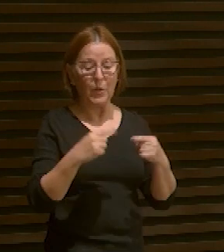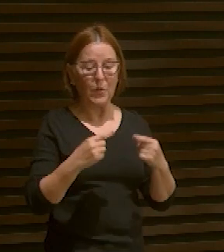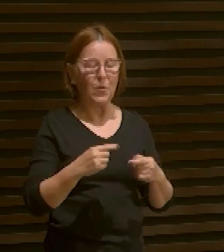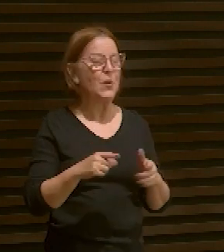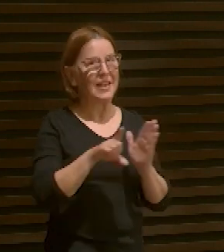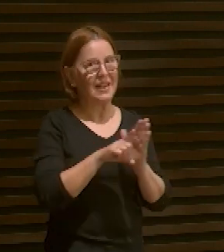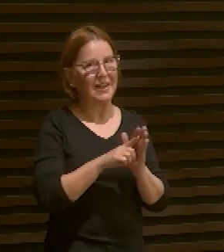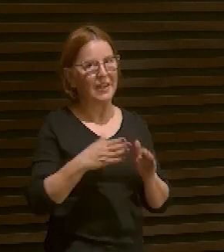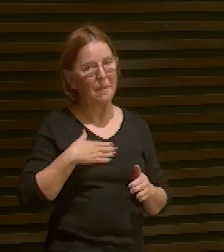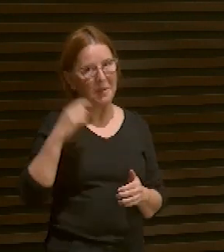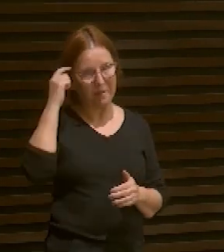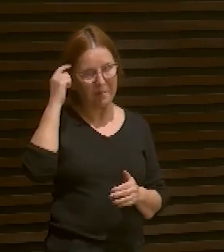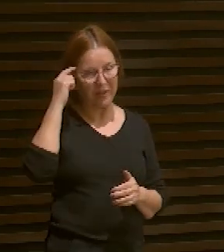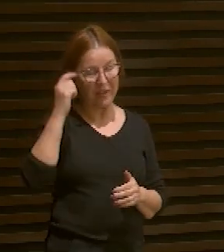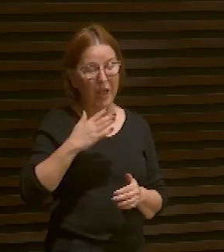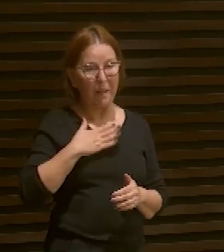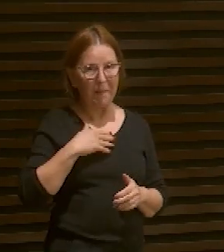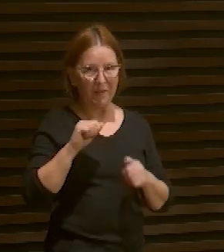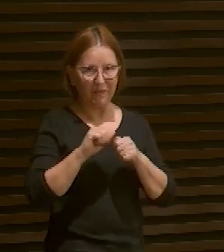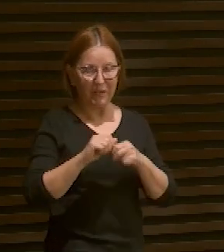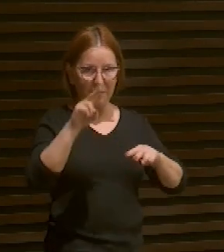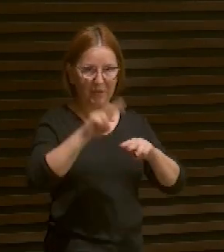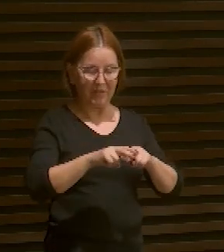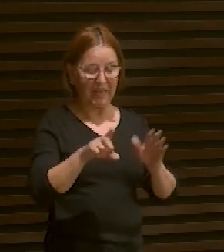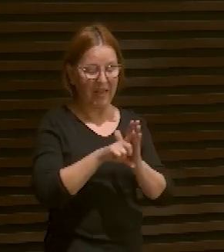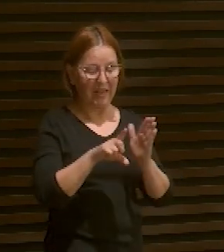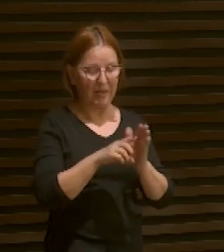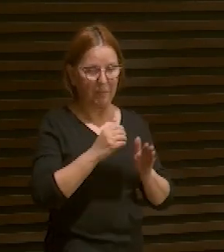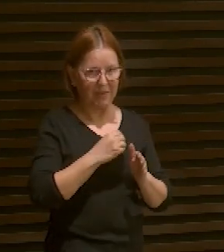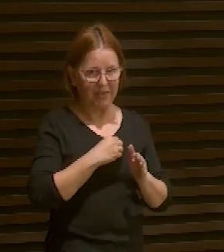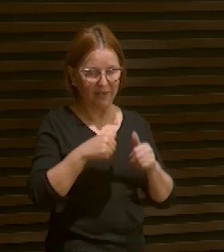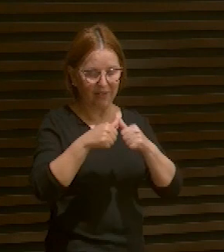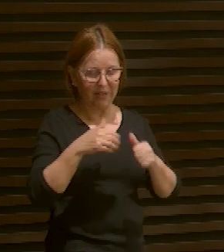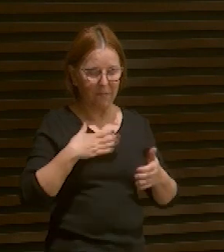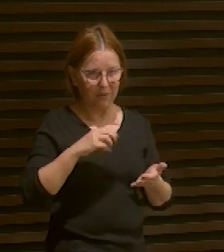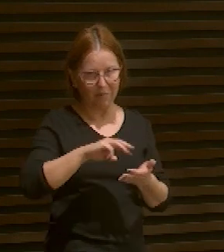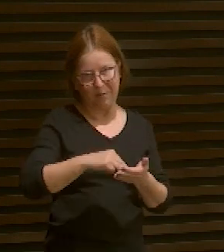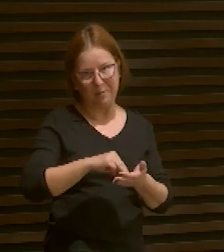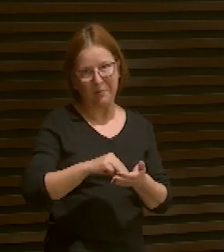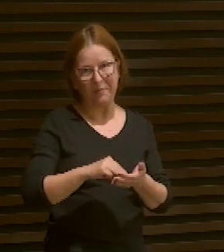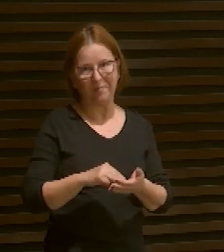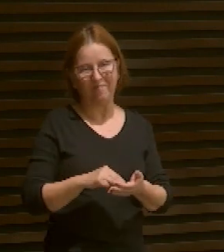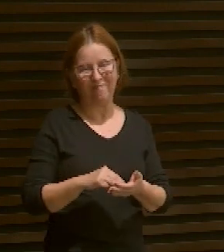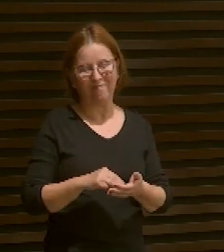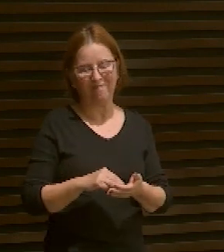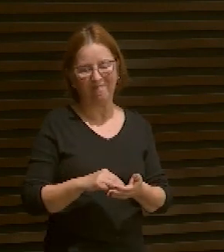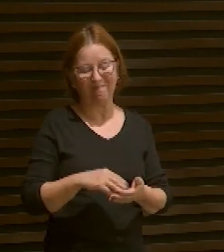me faz prisioneiro da lei do pecado que está nos meus membros. Desventurado homem que